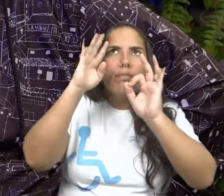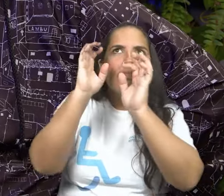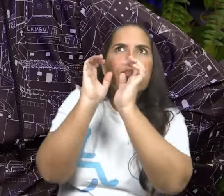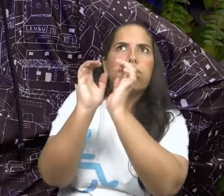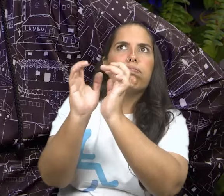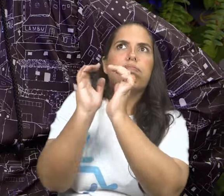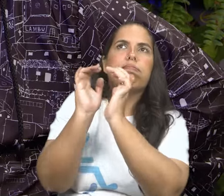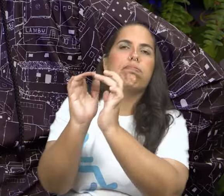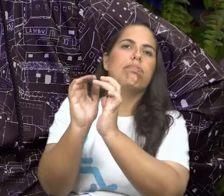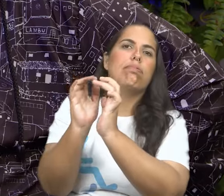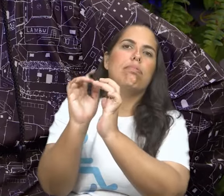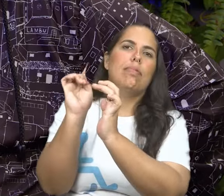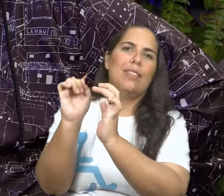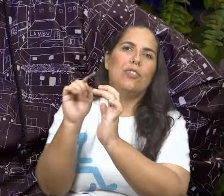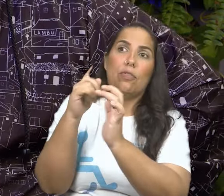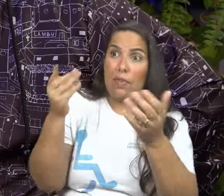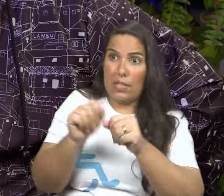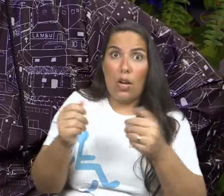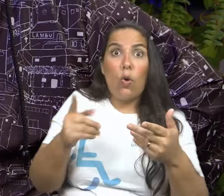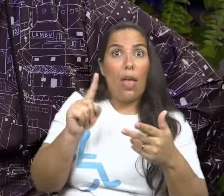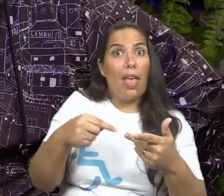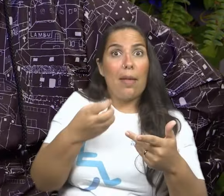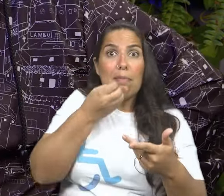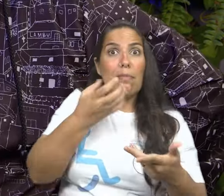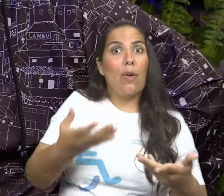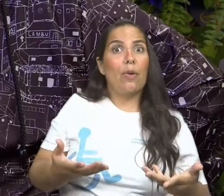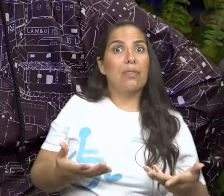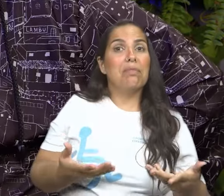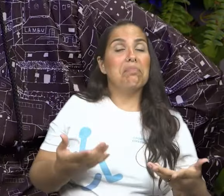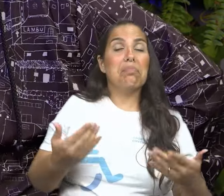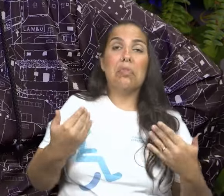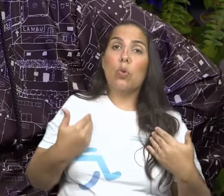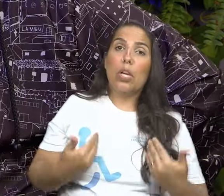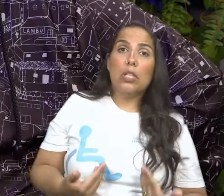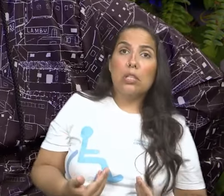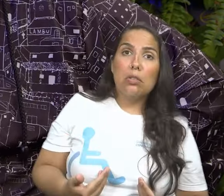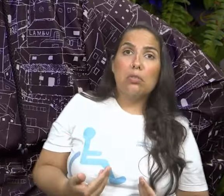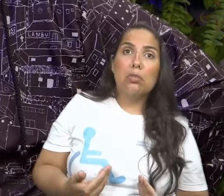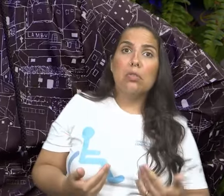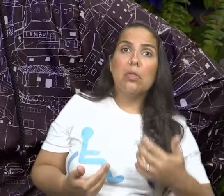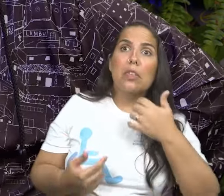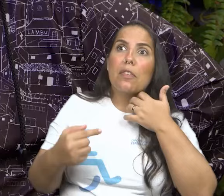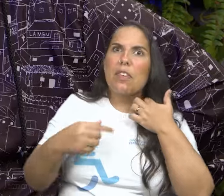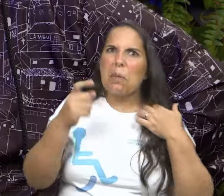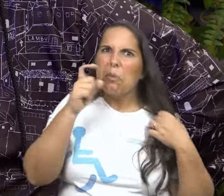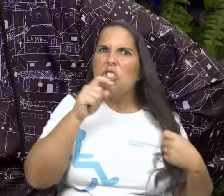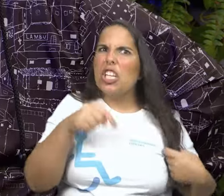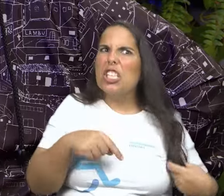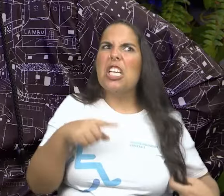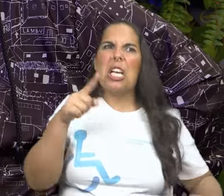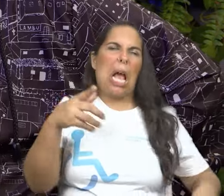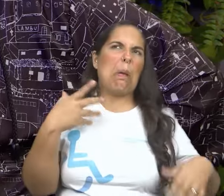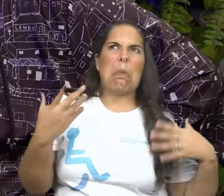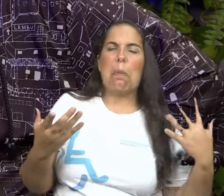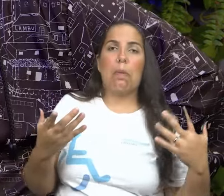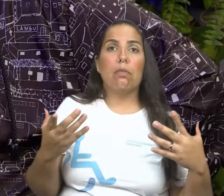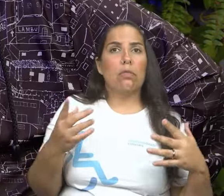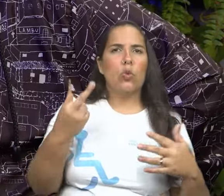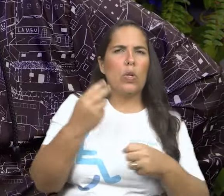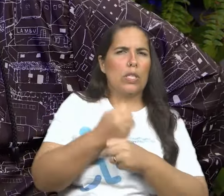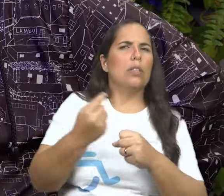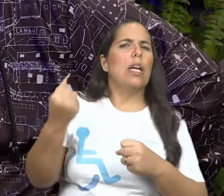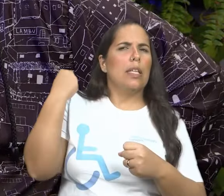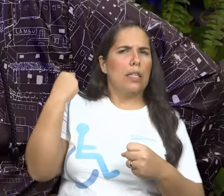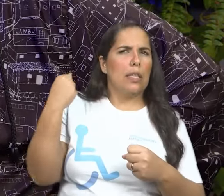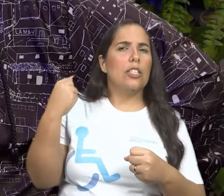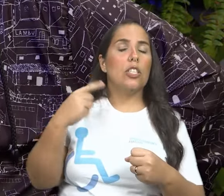isso isso aqui que a gente tá fazendo é terapêutico eu tô aqui eu não posso vir aqui e mentir Ah foi B eu há dois anos atrás